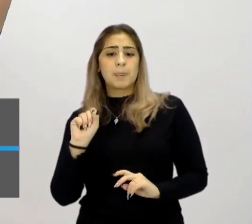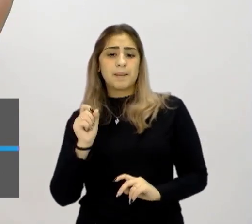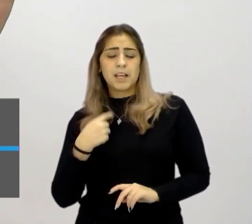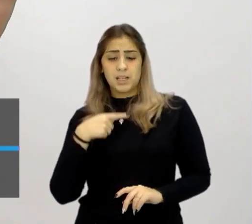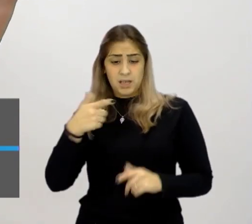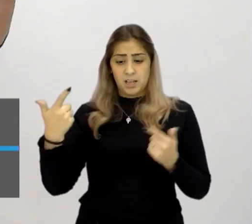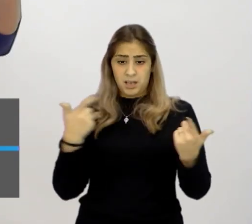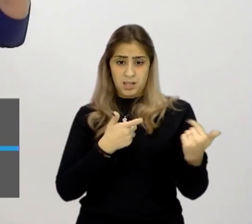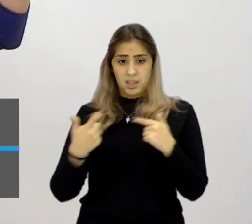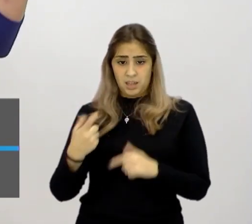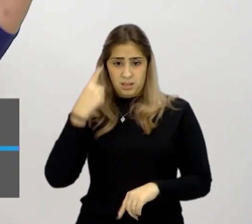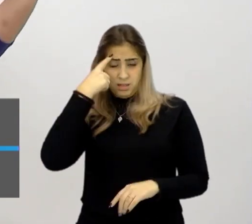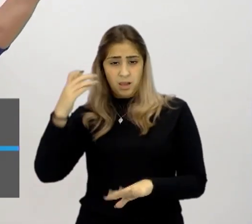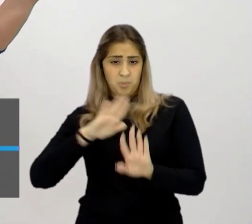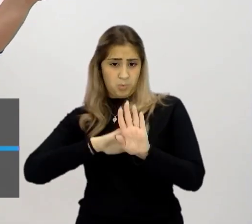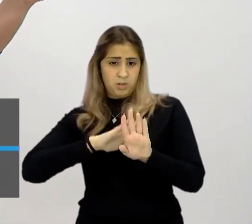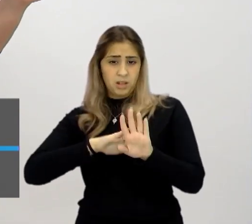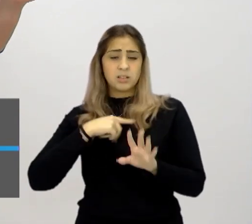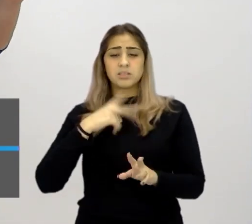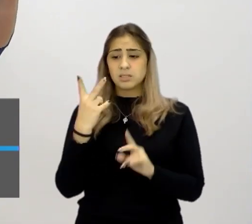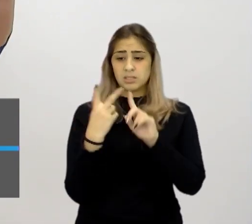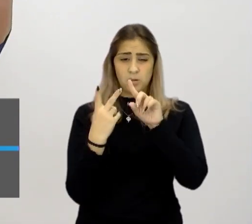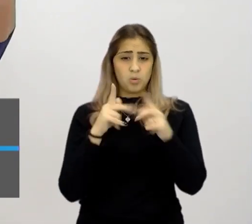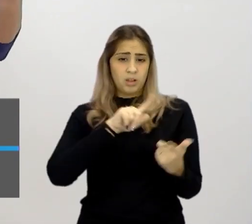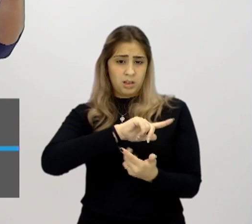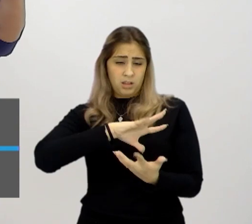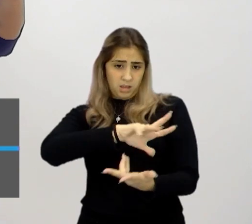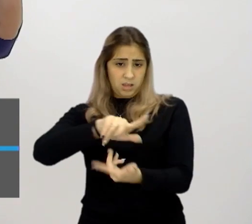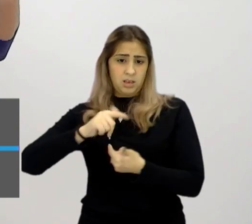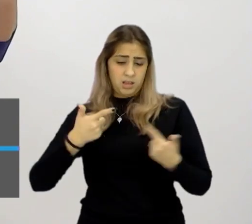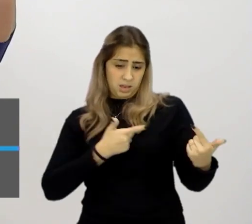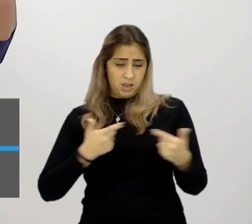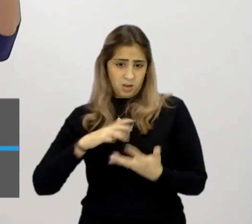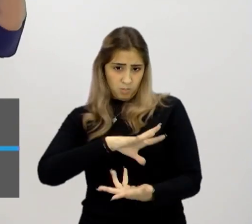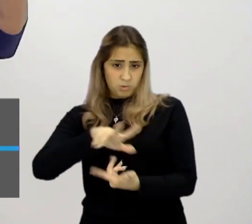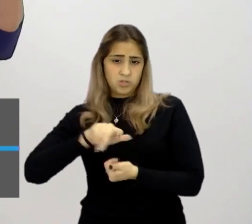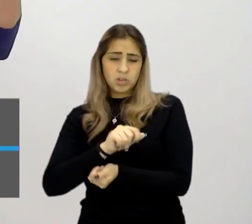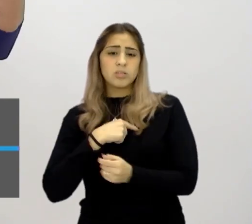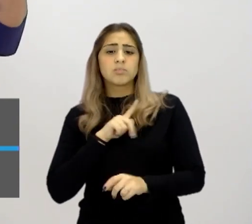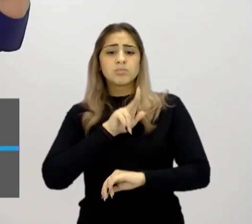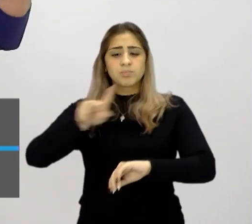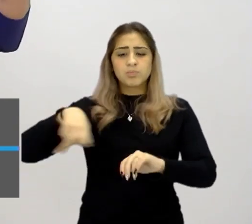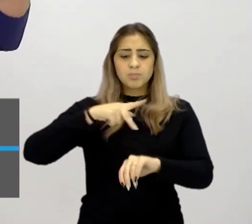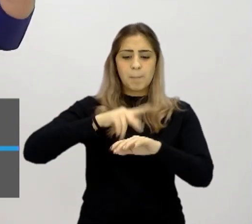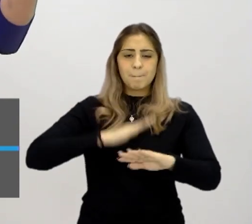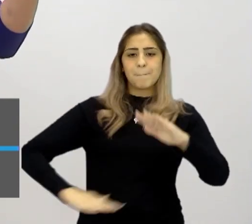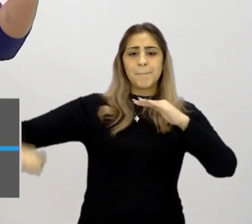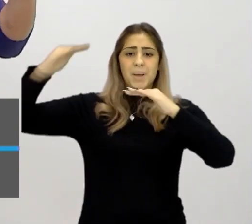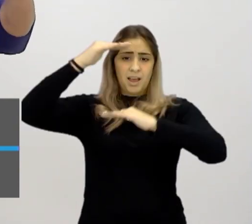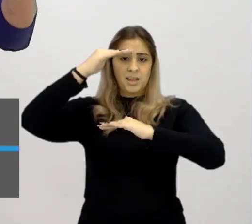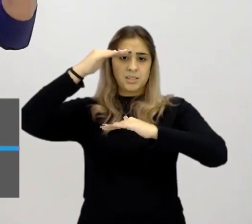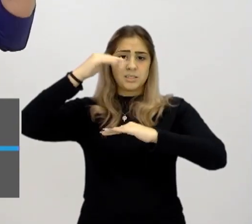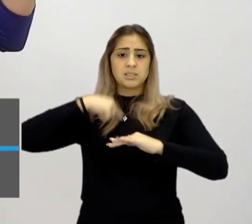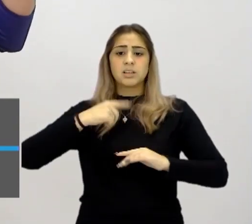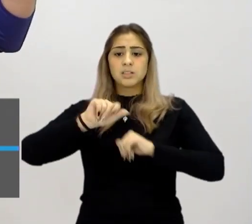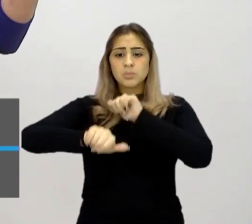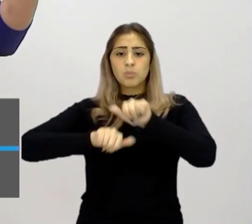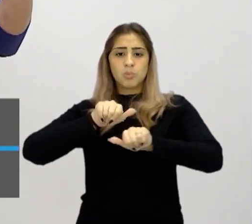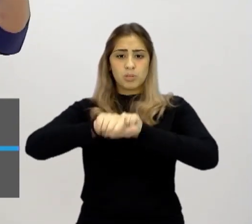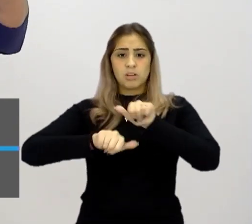na Guerra Fria, Segunda Guerra Mundial, nós tínhamos os países como os principais agentes, né, das